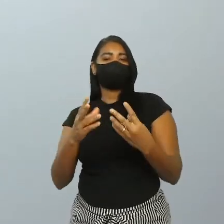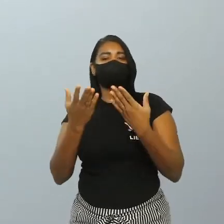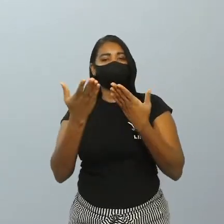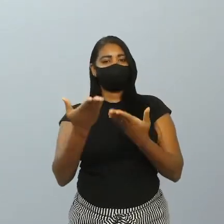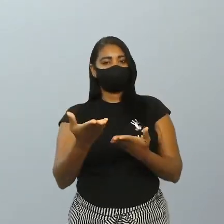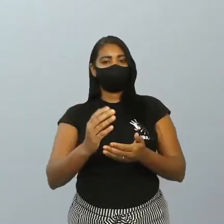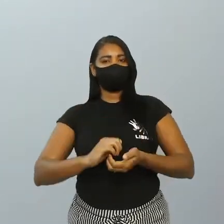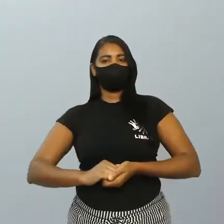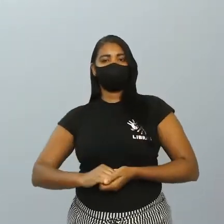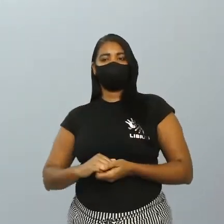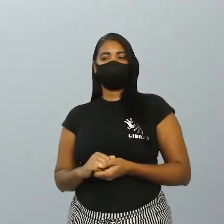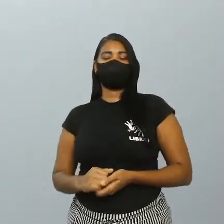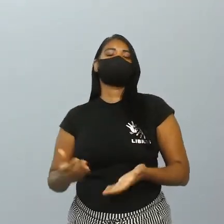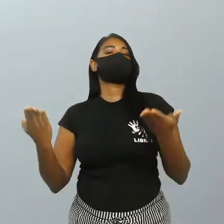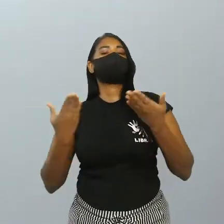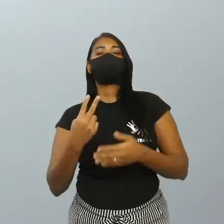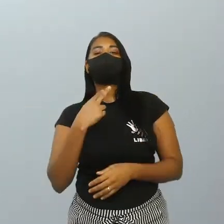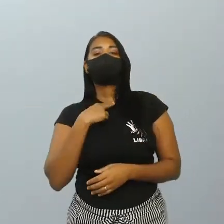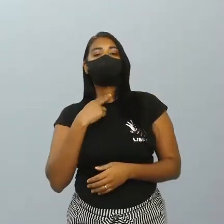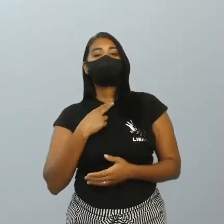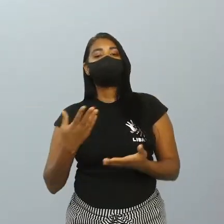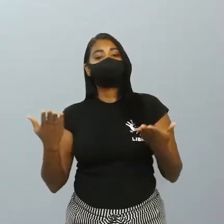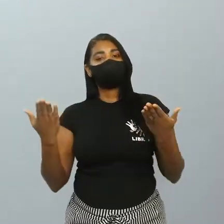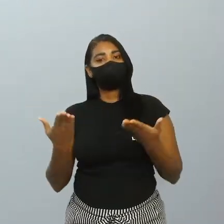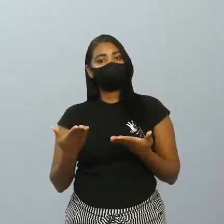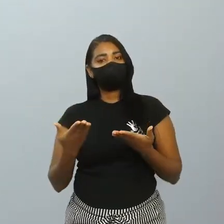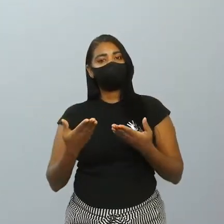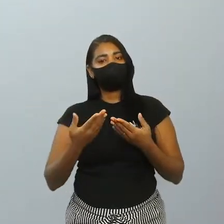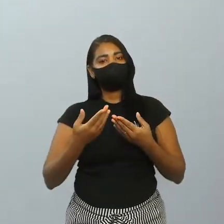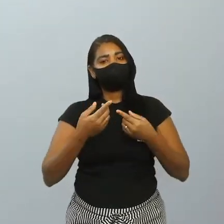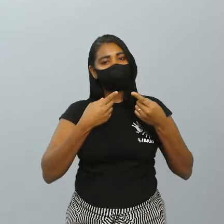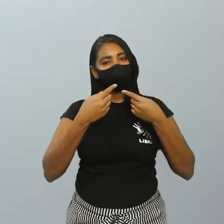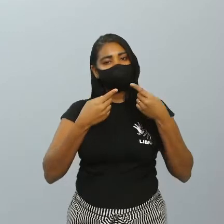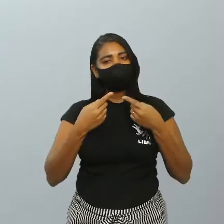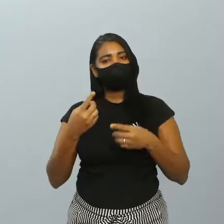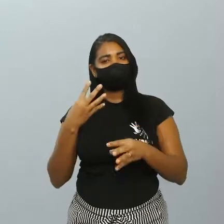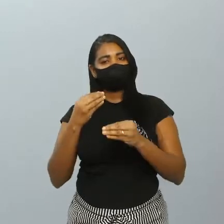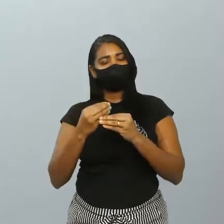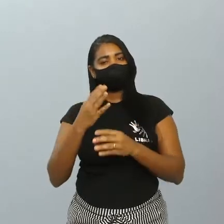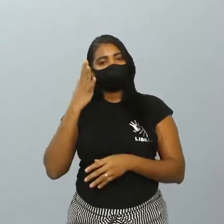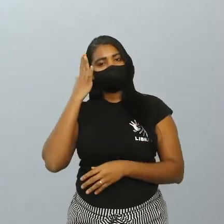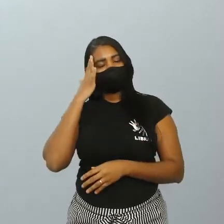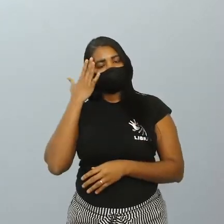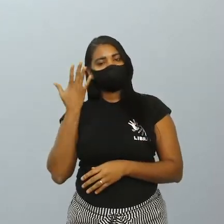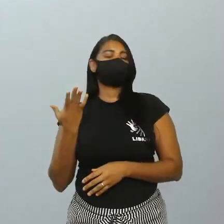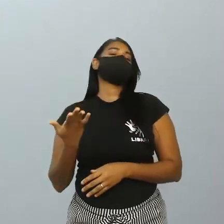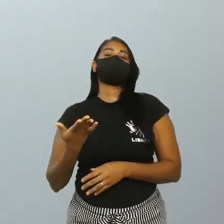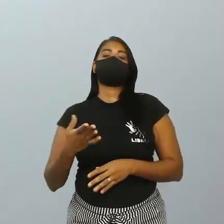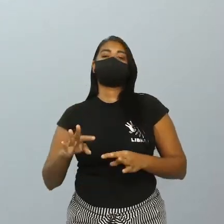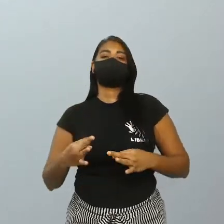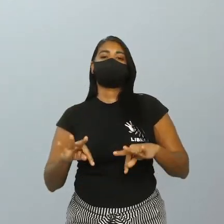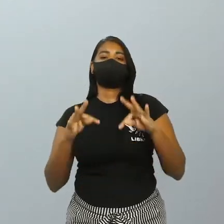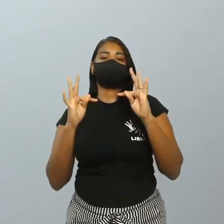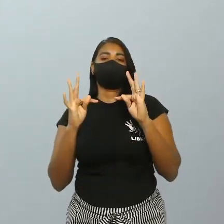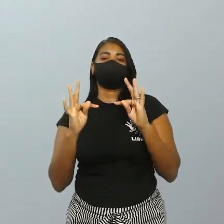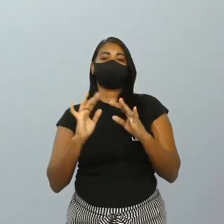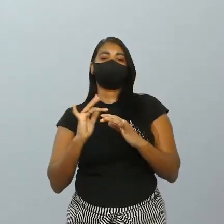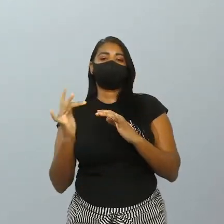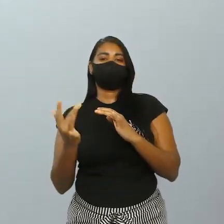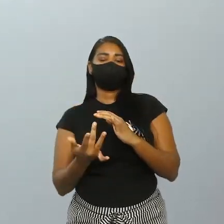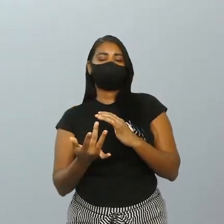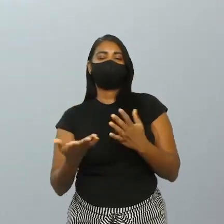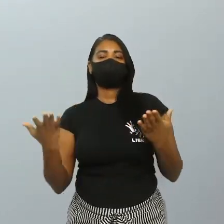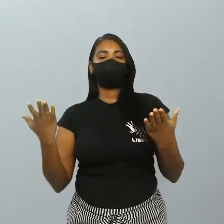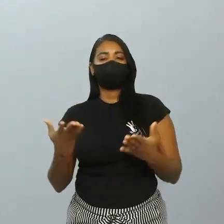vocês. E a gente não pode fugir dessa discussão sobre esse mundo digital que está dentro do nosso ambiente. Claro, a gente